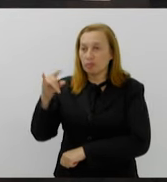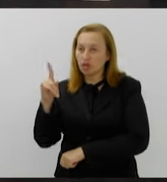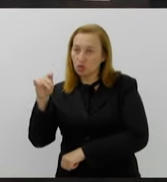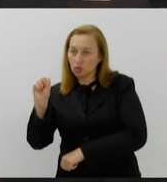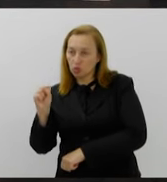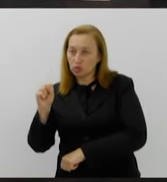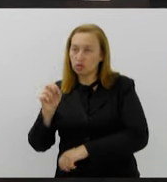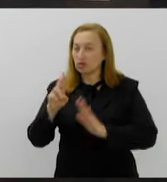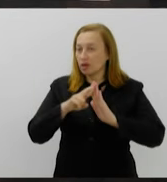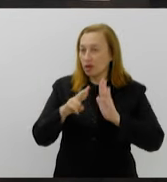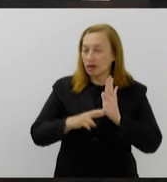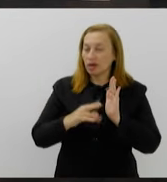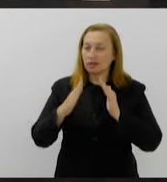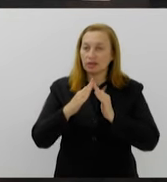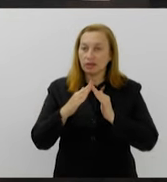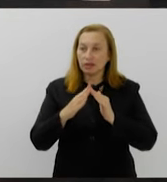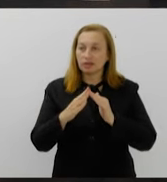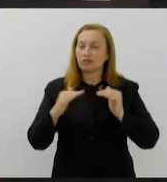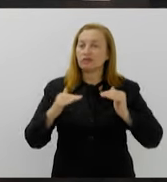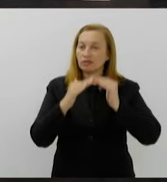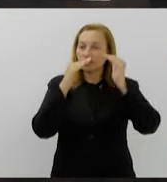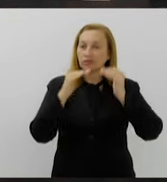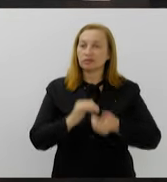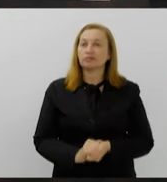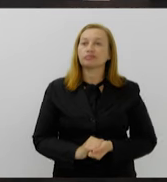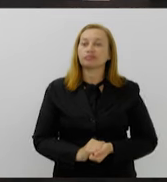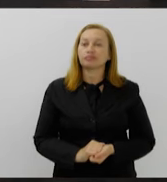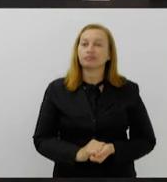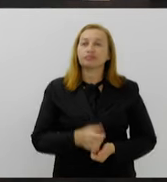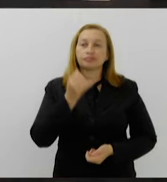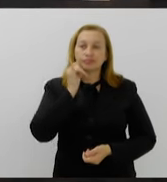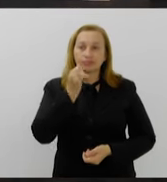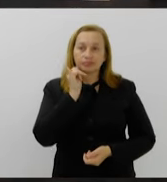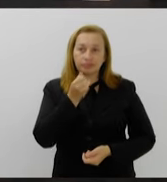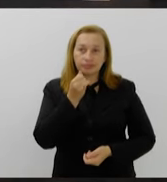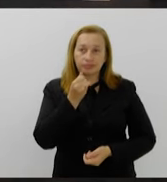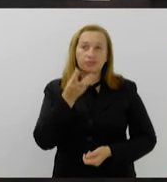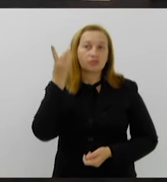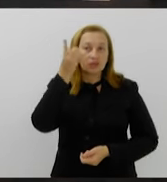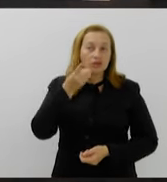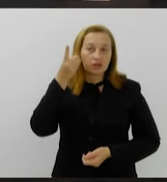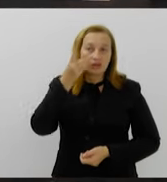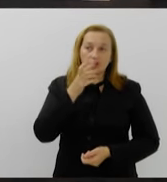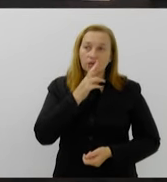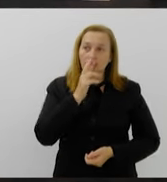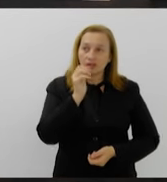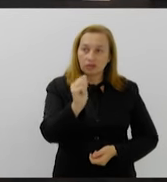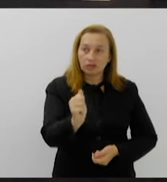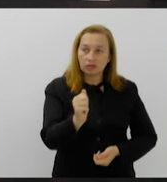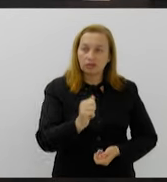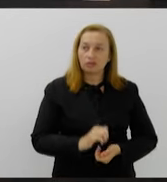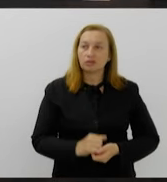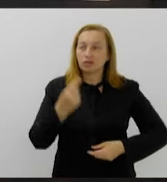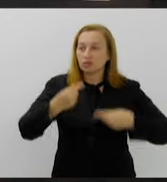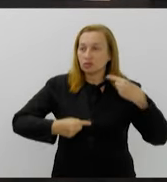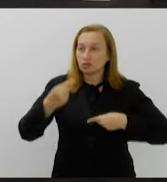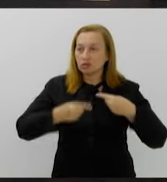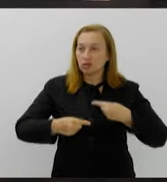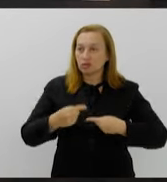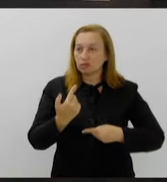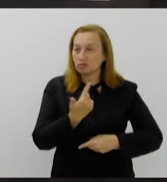comissão de normas internas e proposições externas favorável relatoria do deputado Rodrigo amorm em